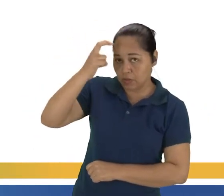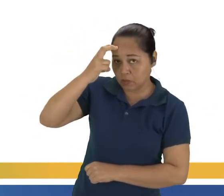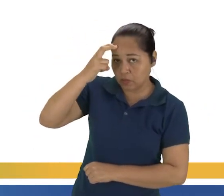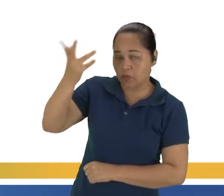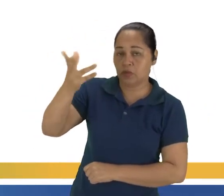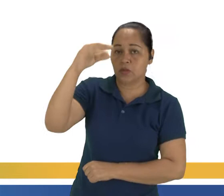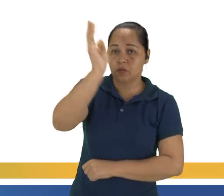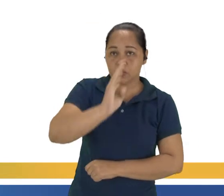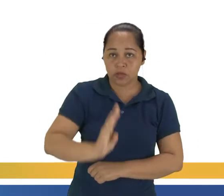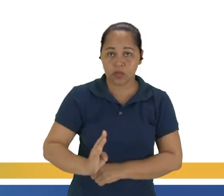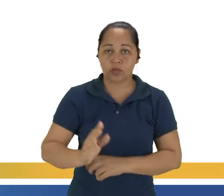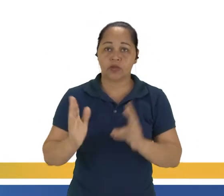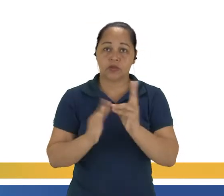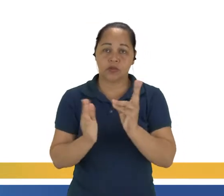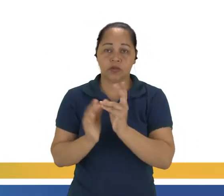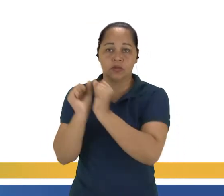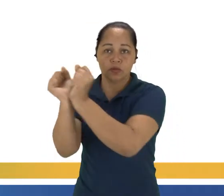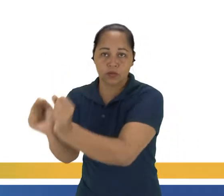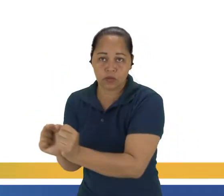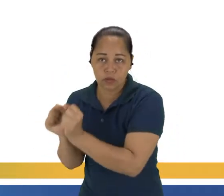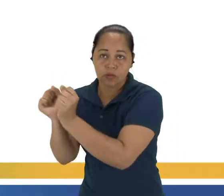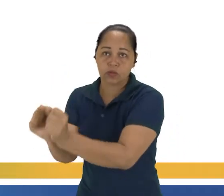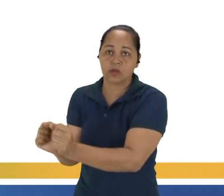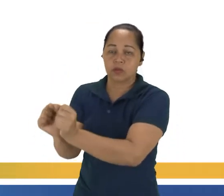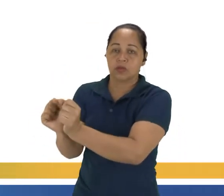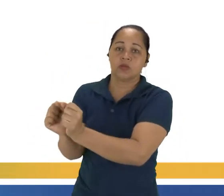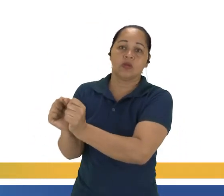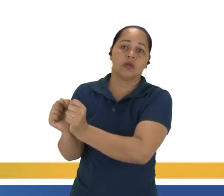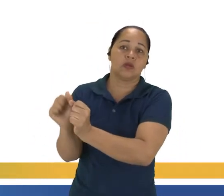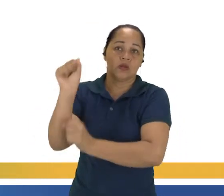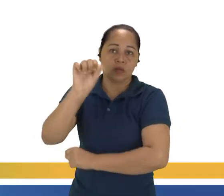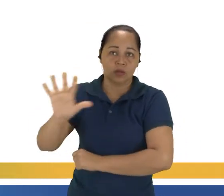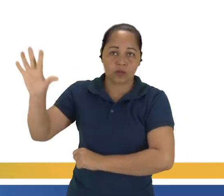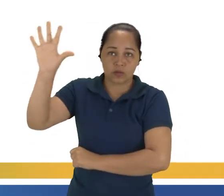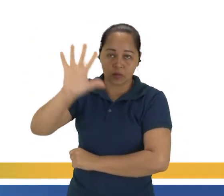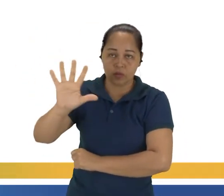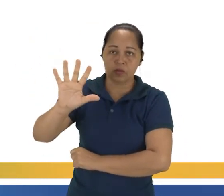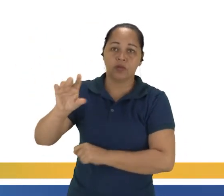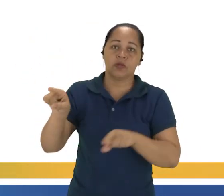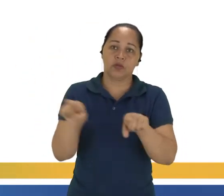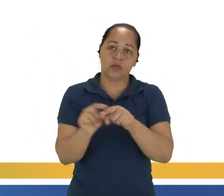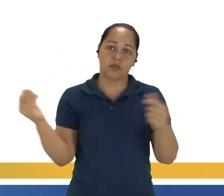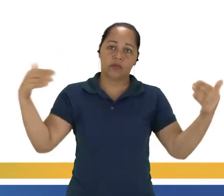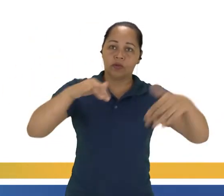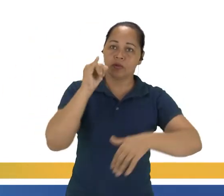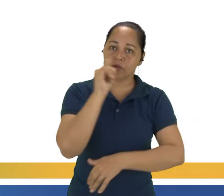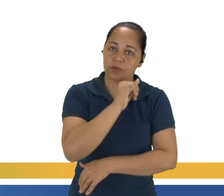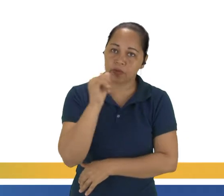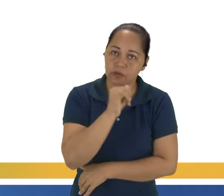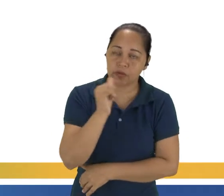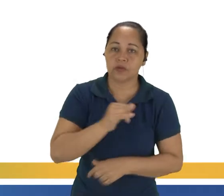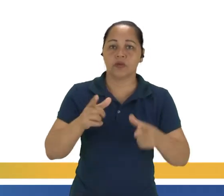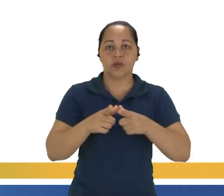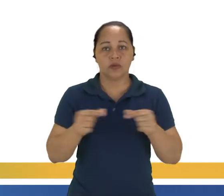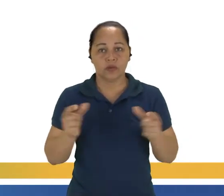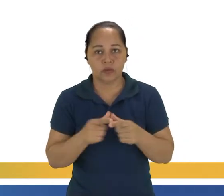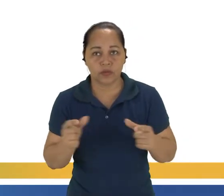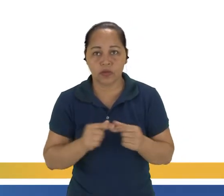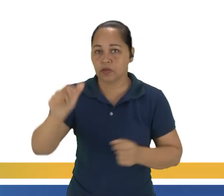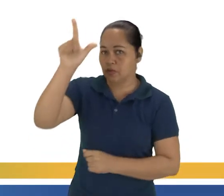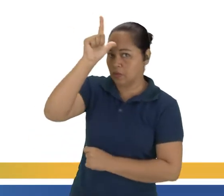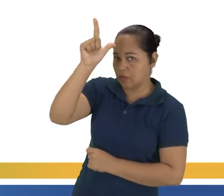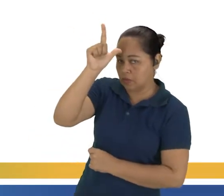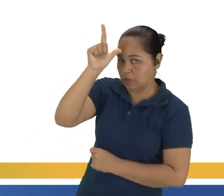europeus, população indígena e os escravos africanos. Posteriormente, os imigrantes italianos, japoneses,